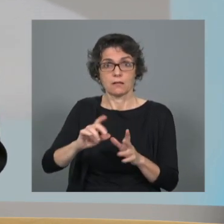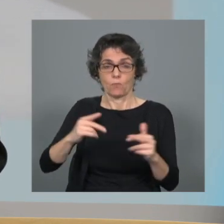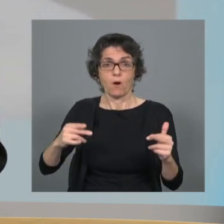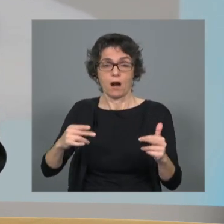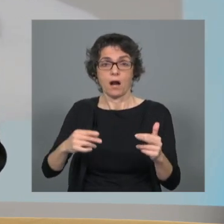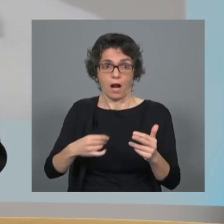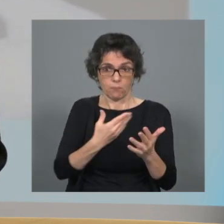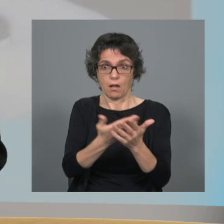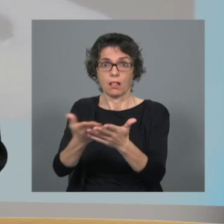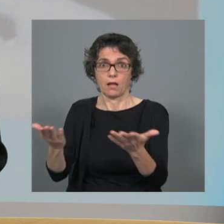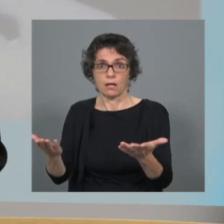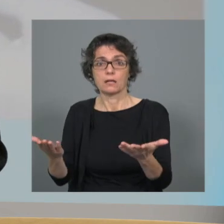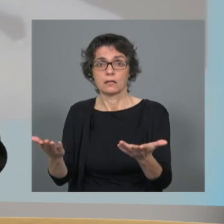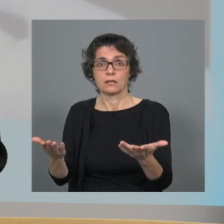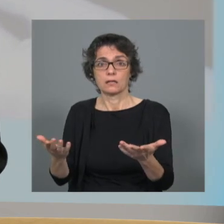Câmara disponibiliza